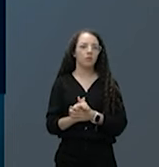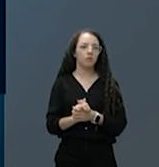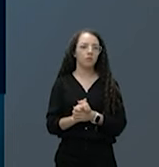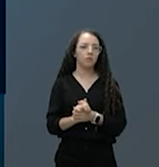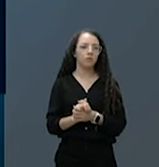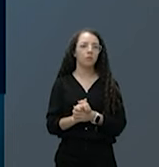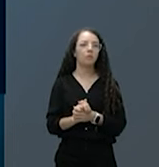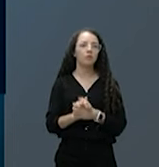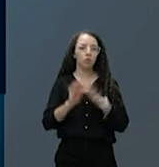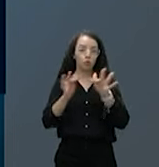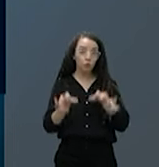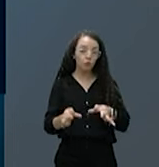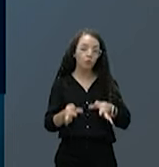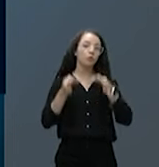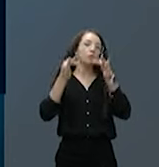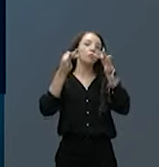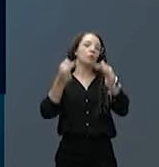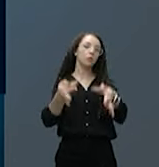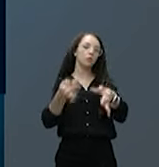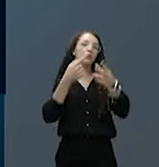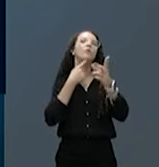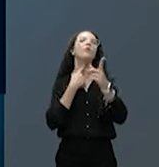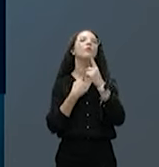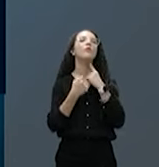este futuro